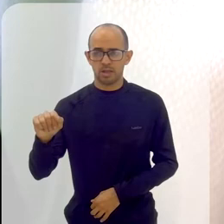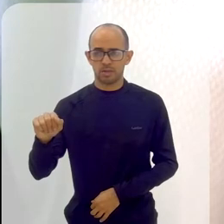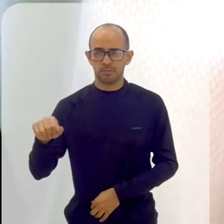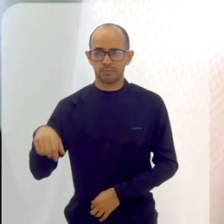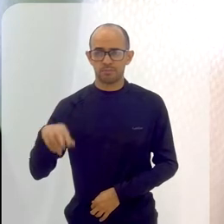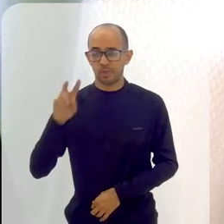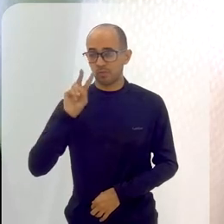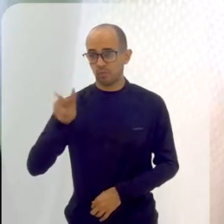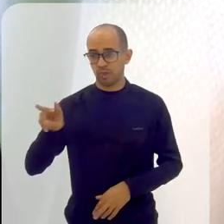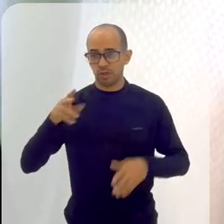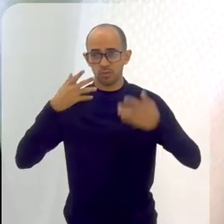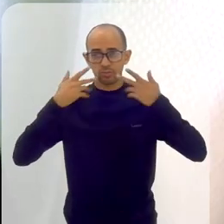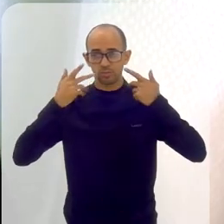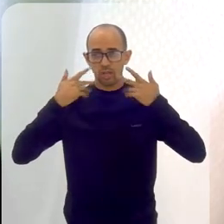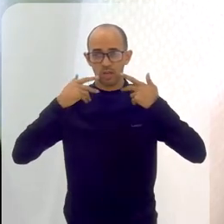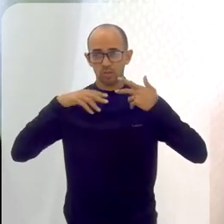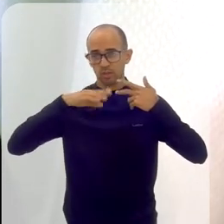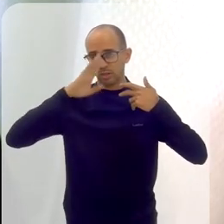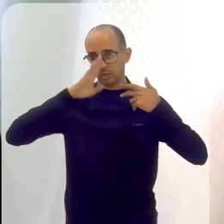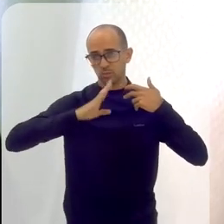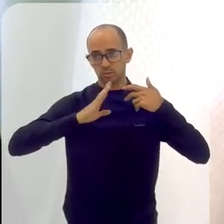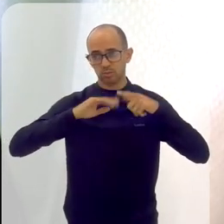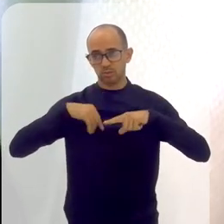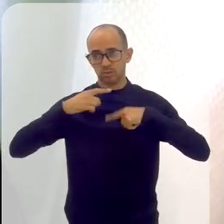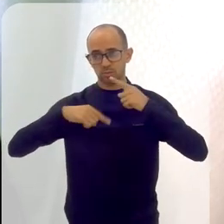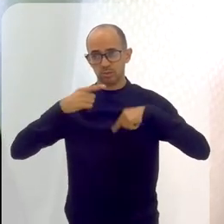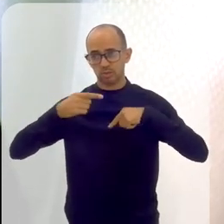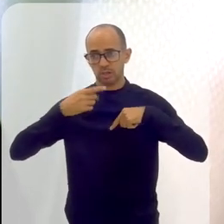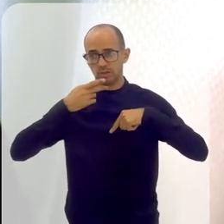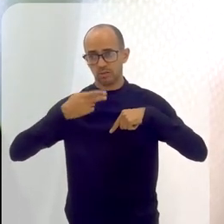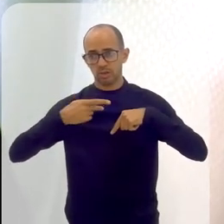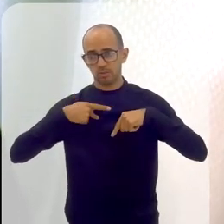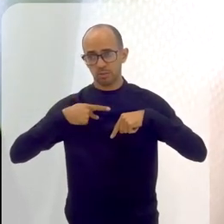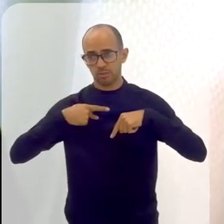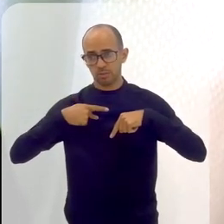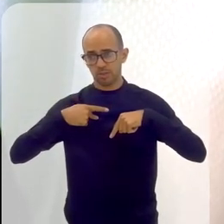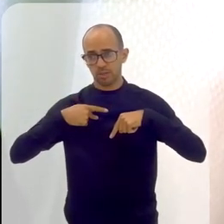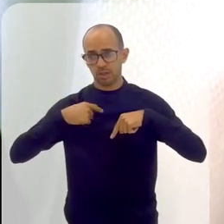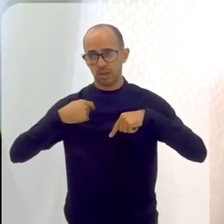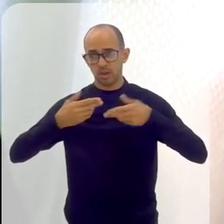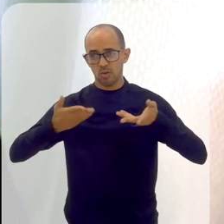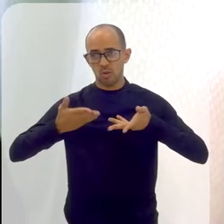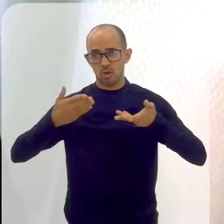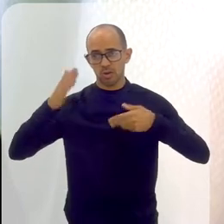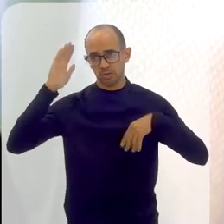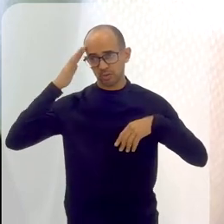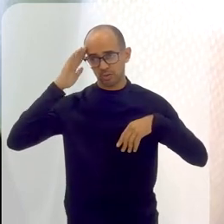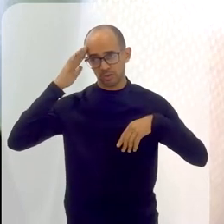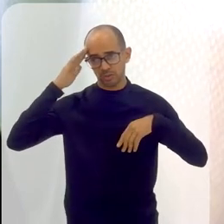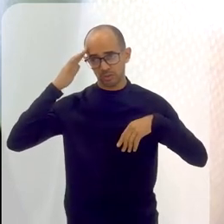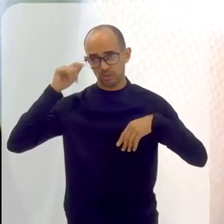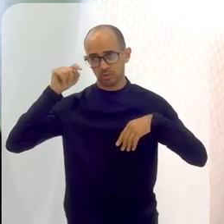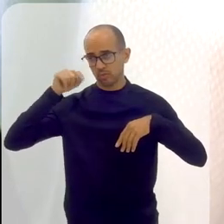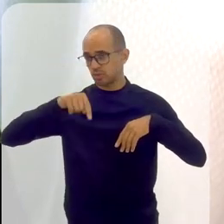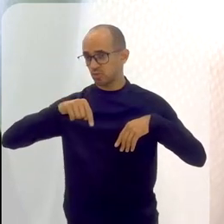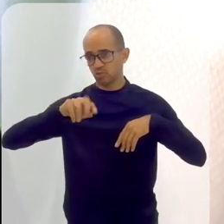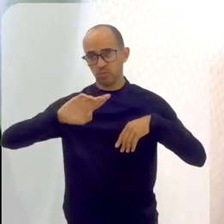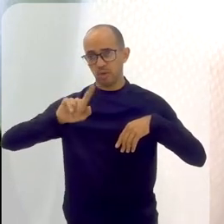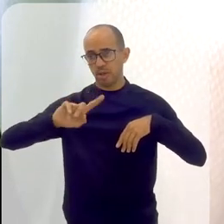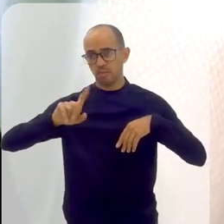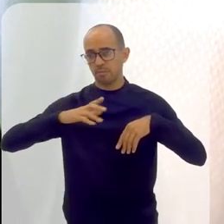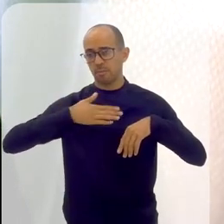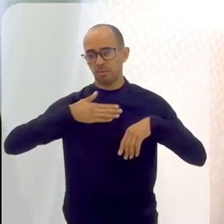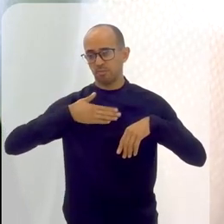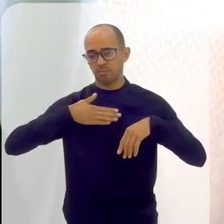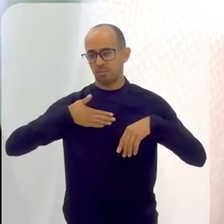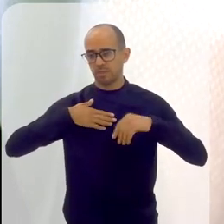Assiste um espetáculo gratuito e depois ela falou que eu agora estou entendendo que isso aqui também foi feito para mim e me